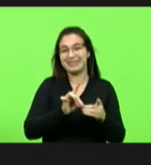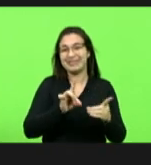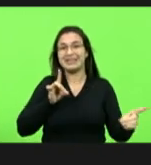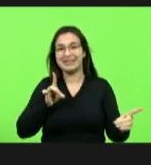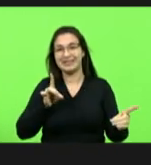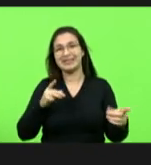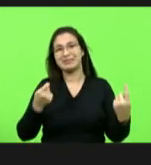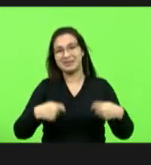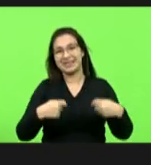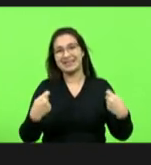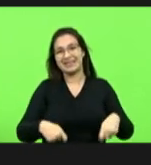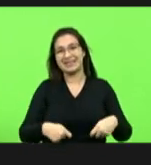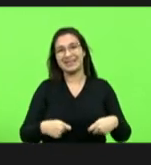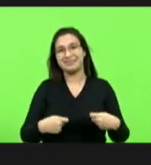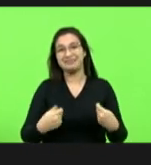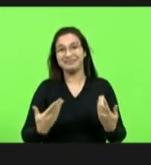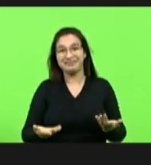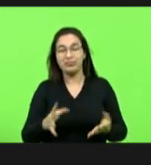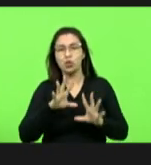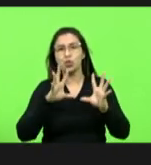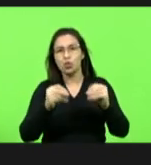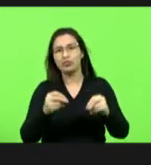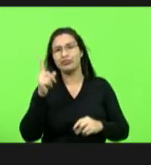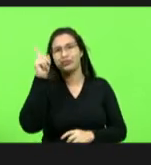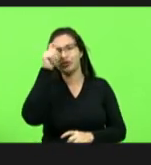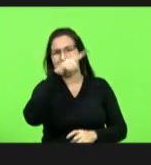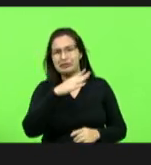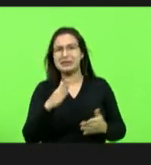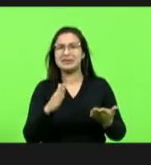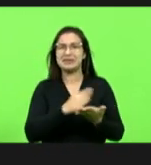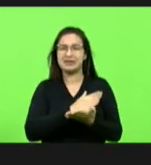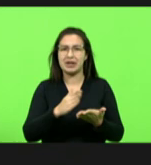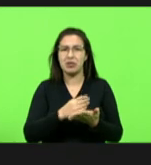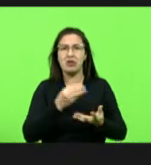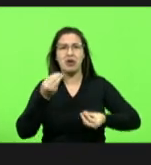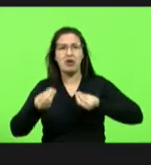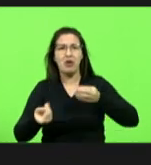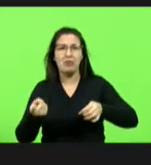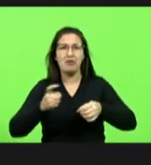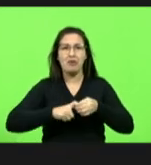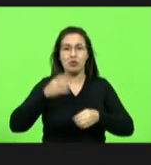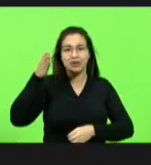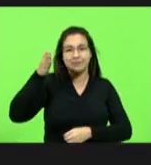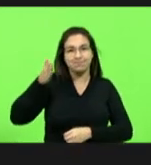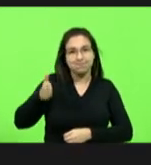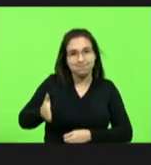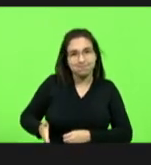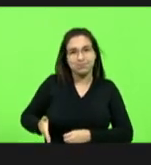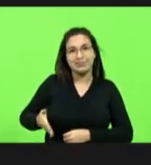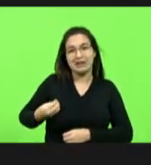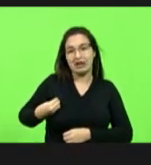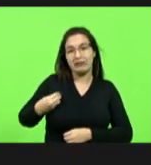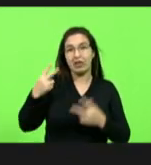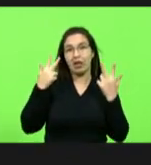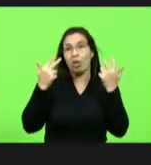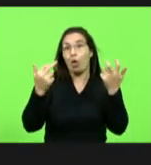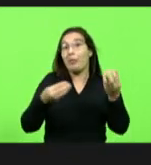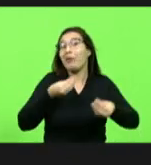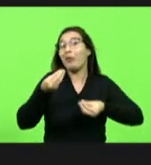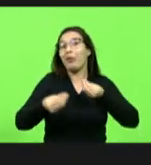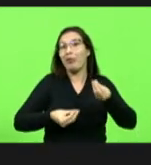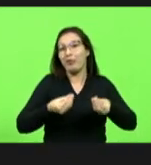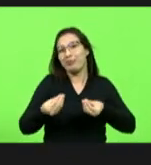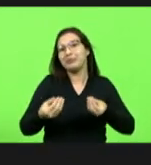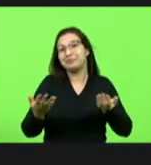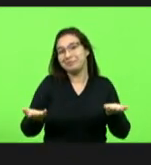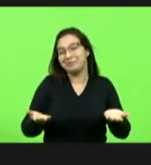e também por considerar que todos teriam muita dificuldade em se readaptar às antigas rotinas, mesmo sendo algo positivo e esperado. A